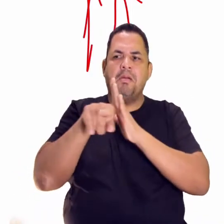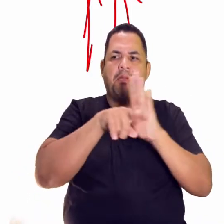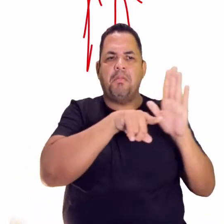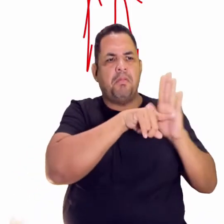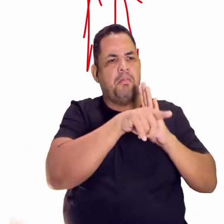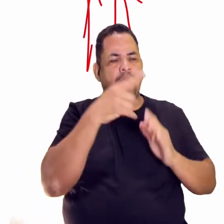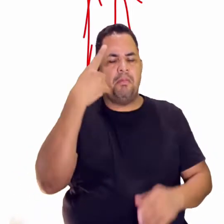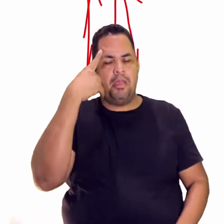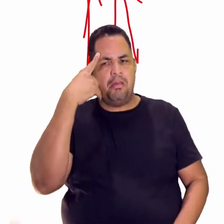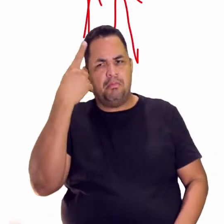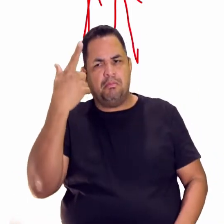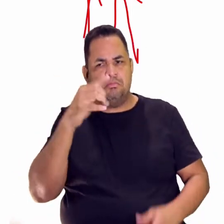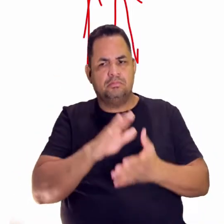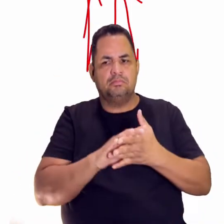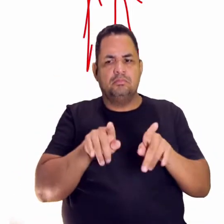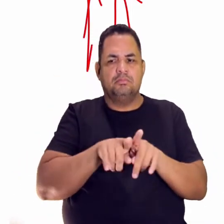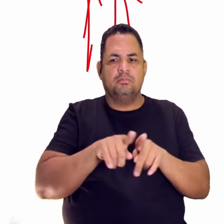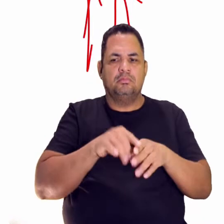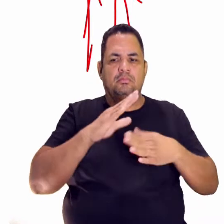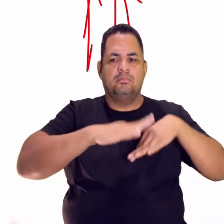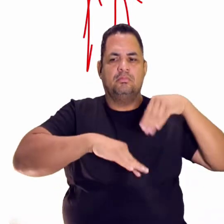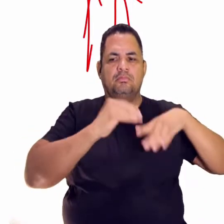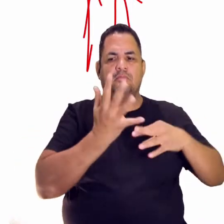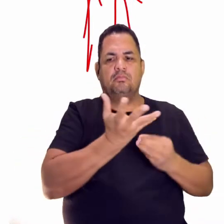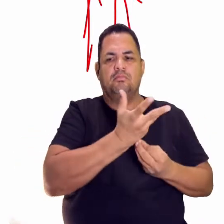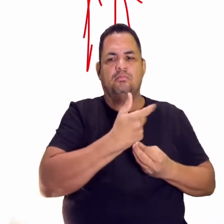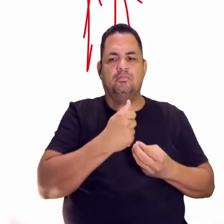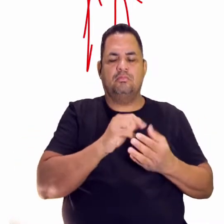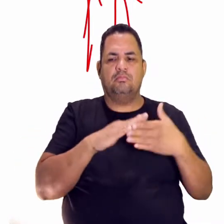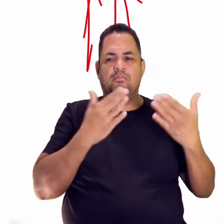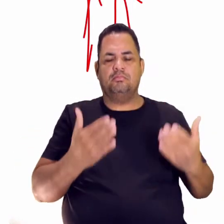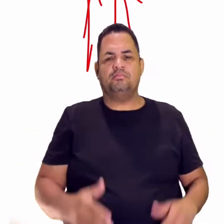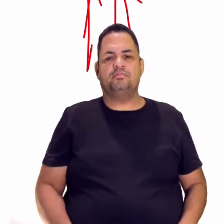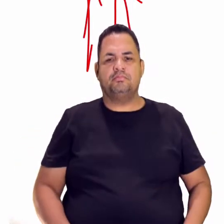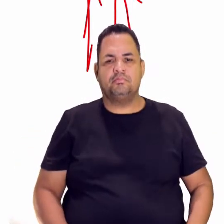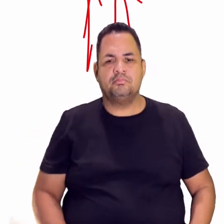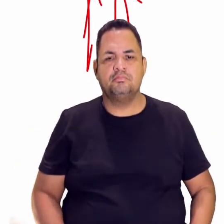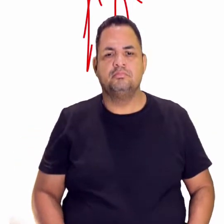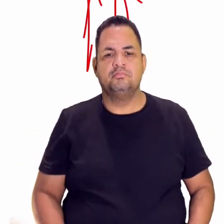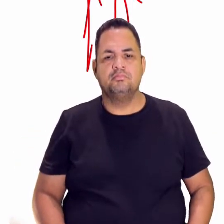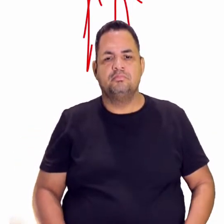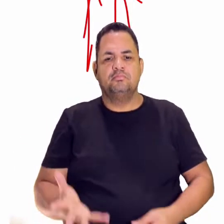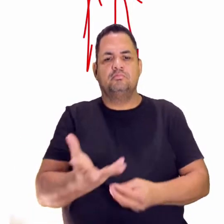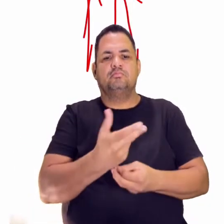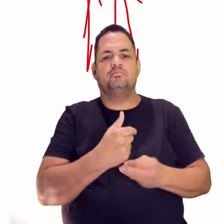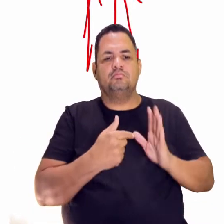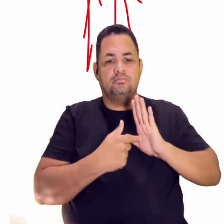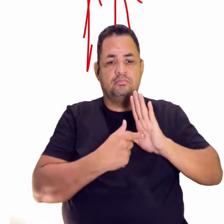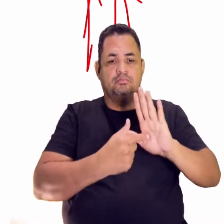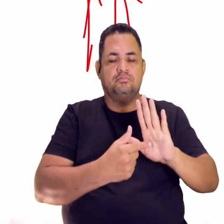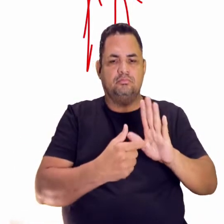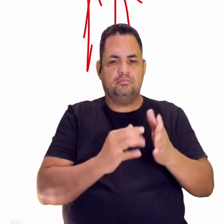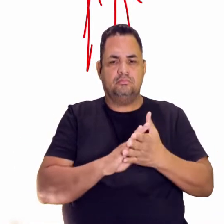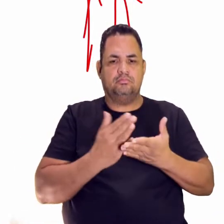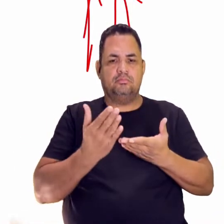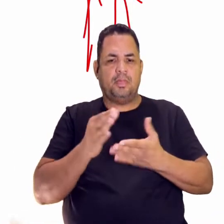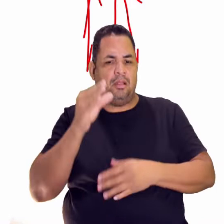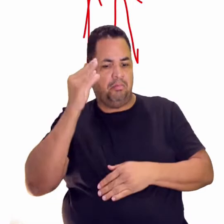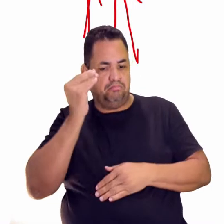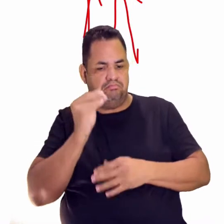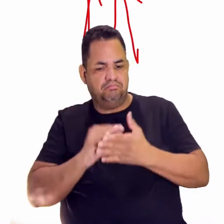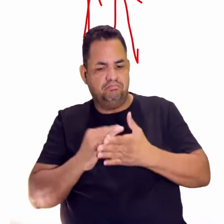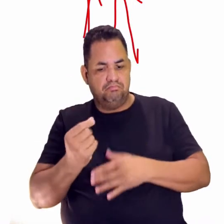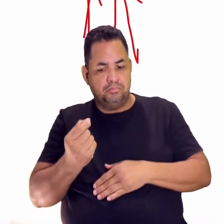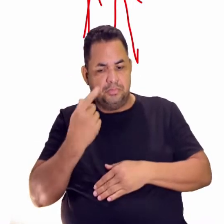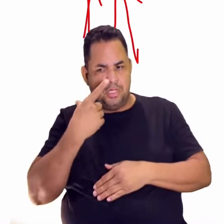pessoas pensem. Então, quando um artista coloca uma certa arte aparentemente estranha para